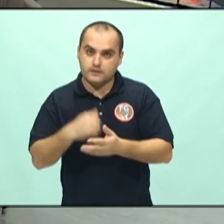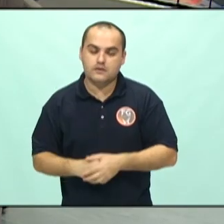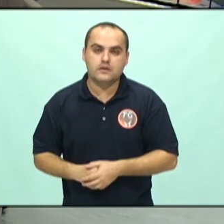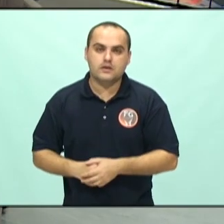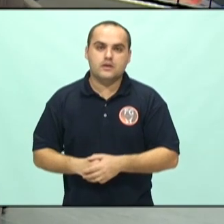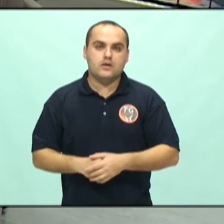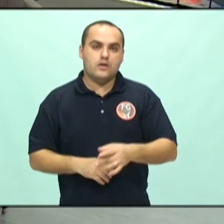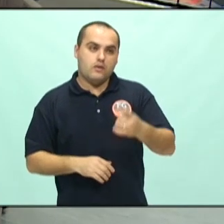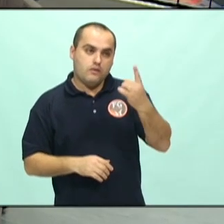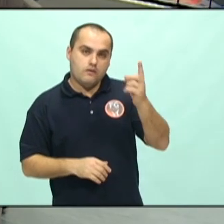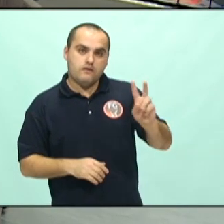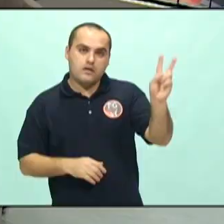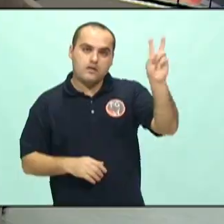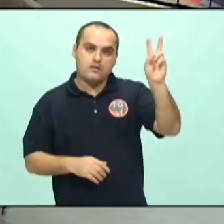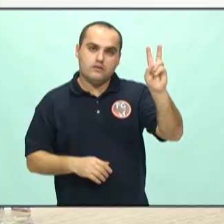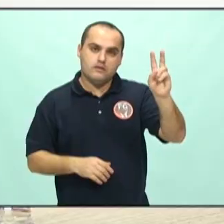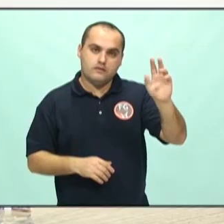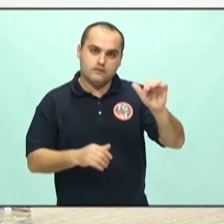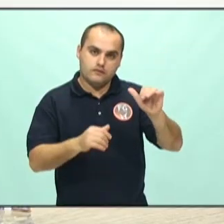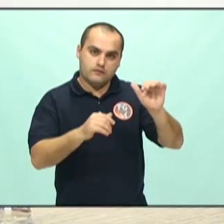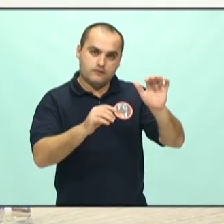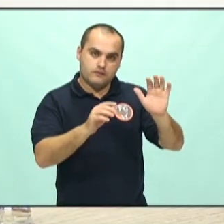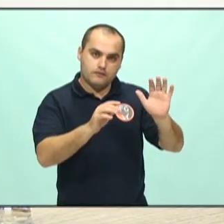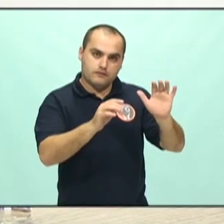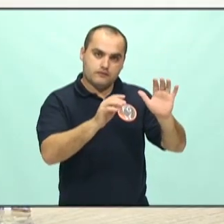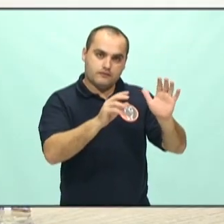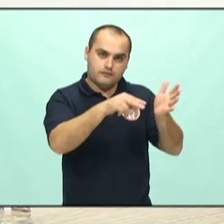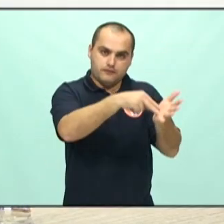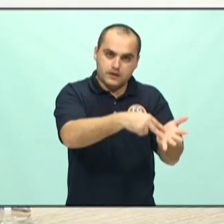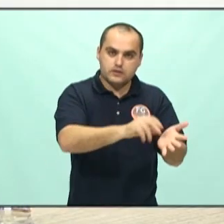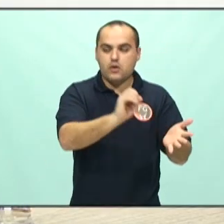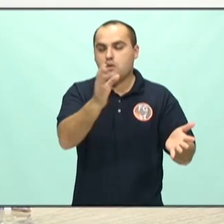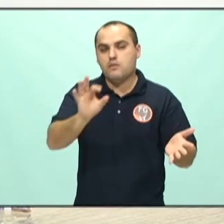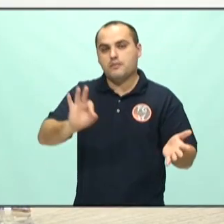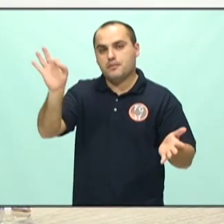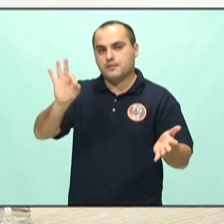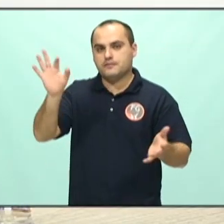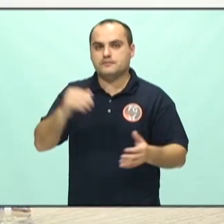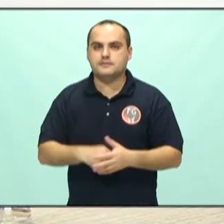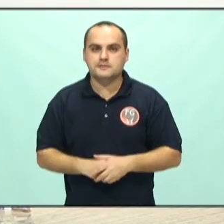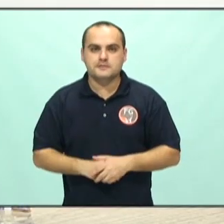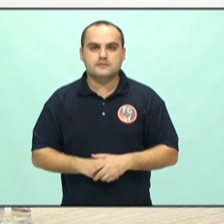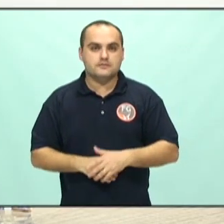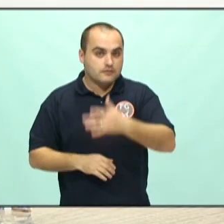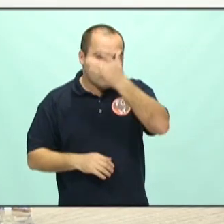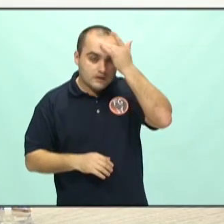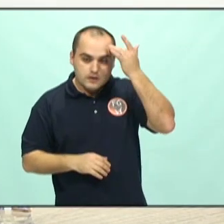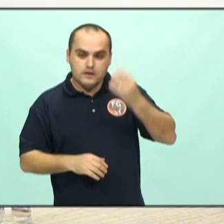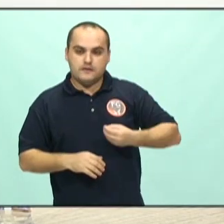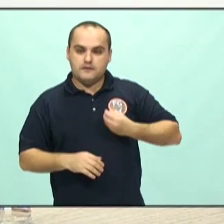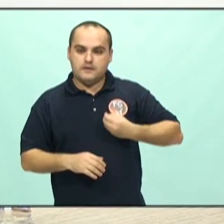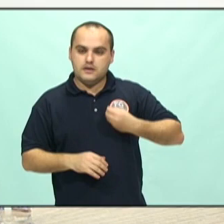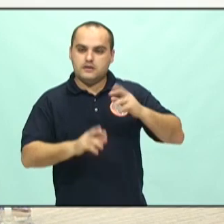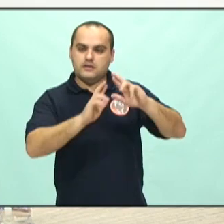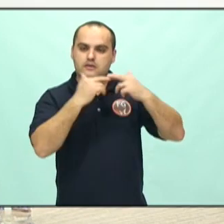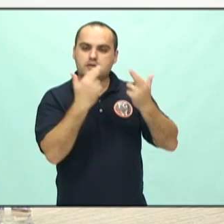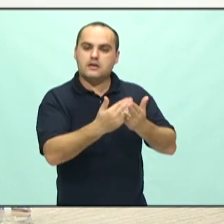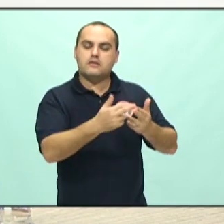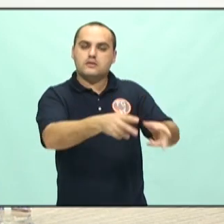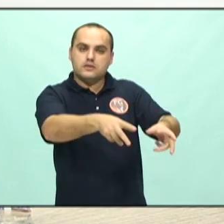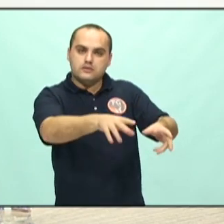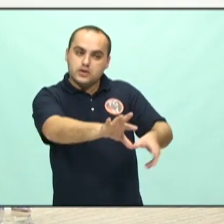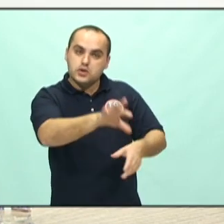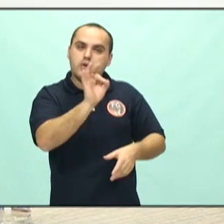valor fixo ou um valor percentual. Os presentes na Assembleia optaram pelo